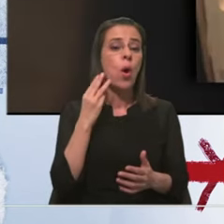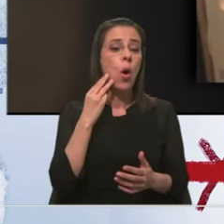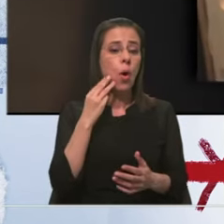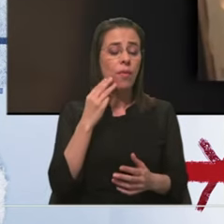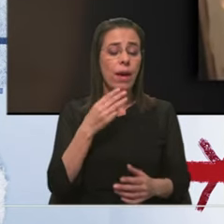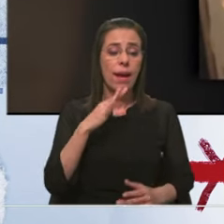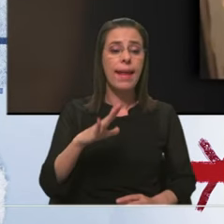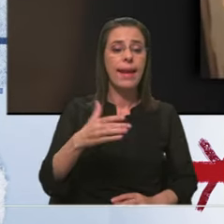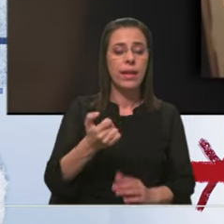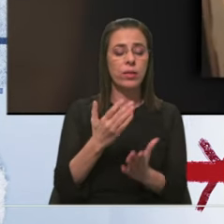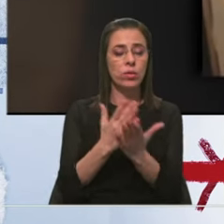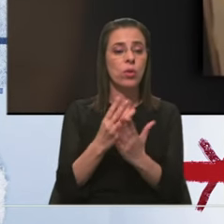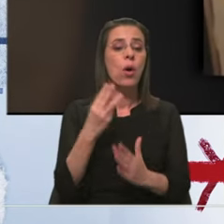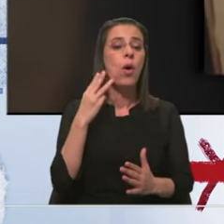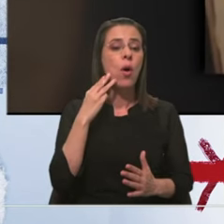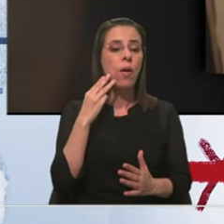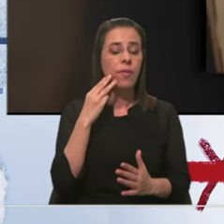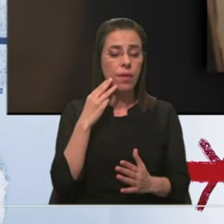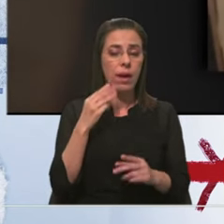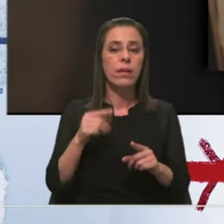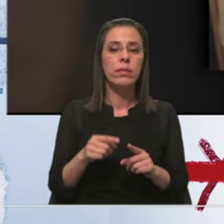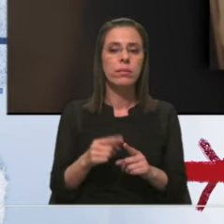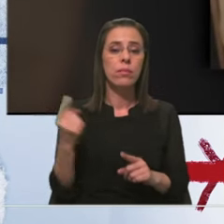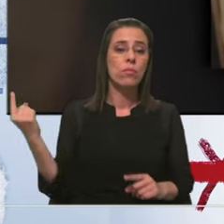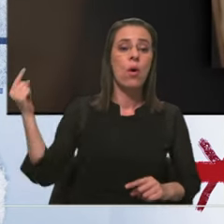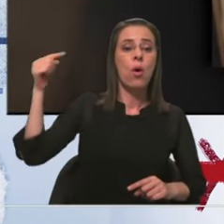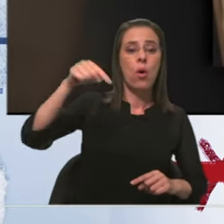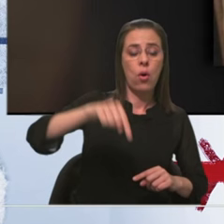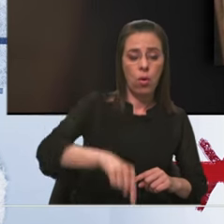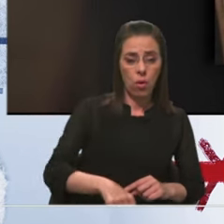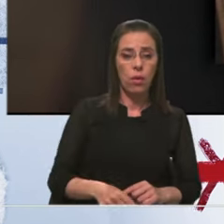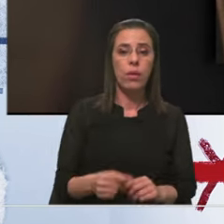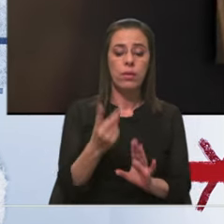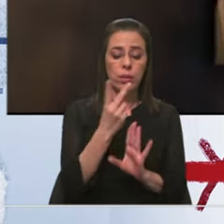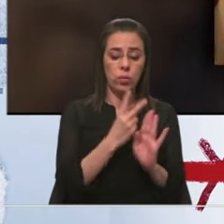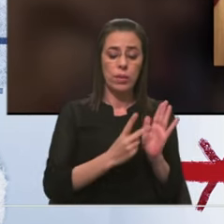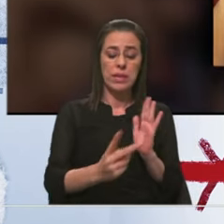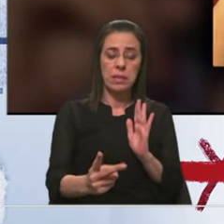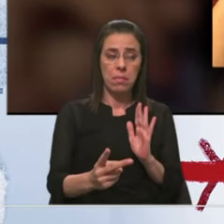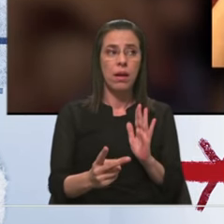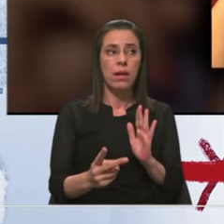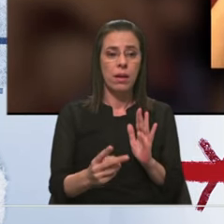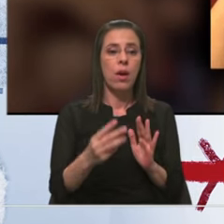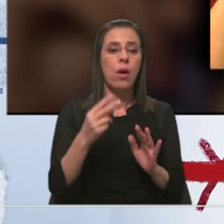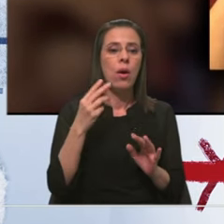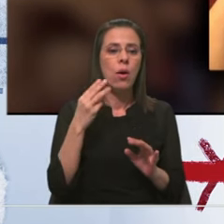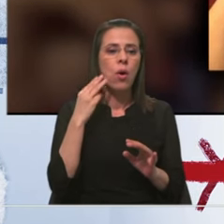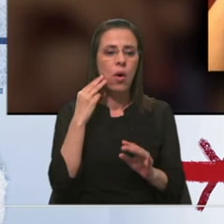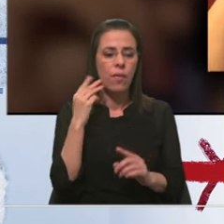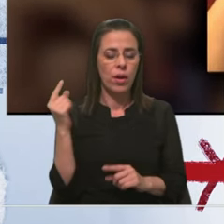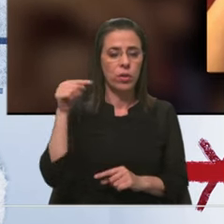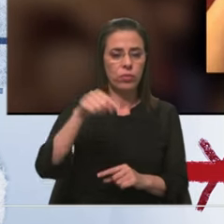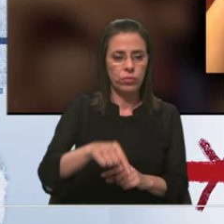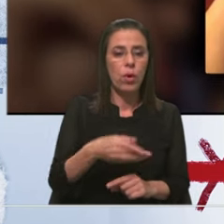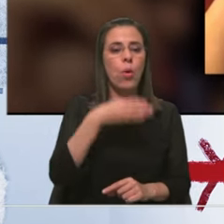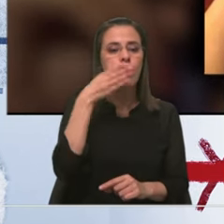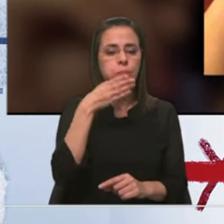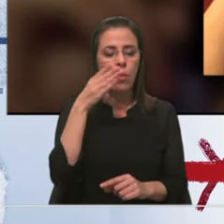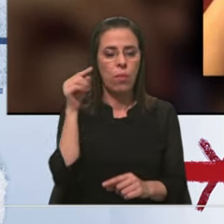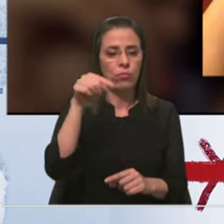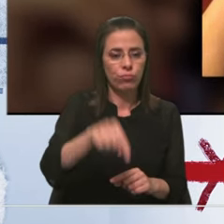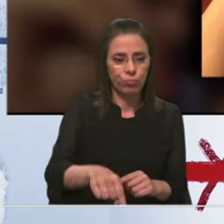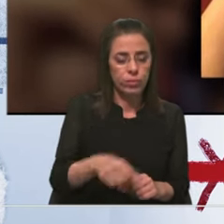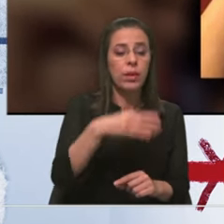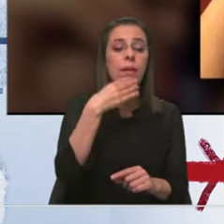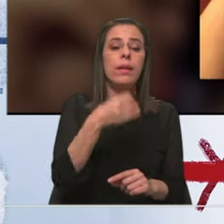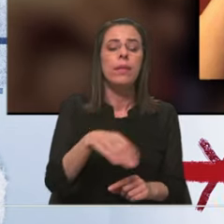tem 15 anos estuda em ovar e ela terá vindo então e falamos há duas semanas de ovar para esta reja de comboio e